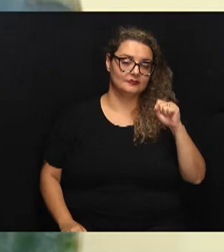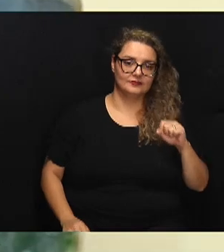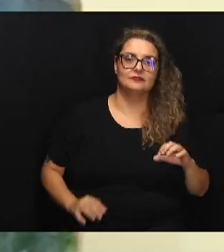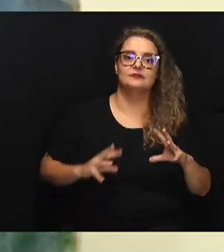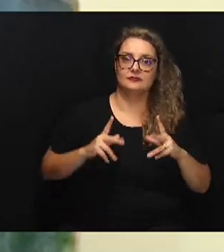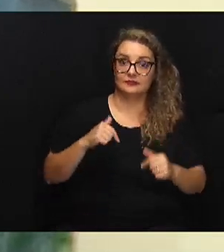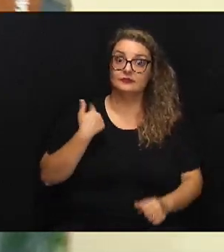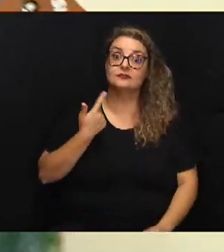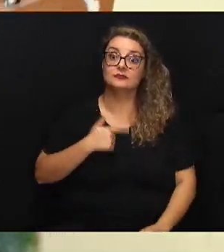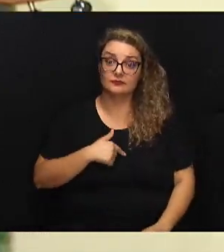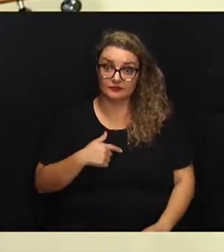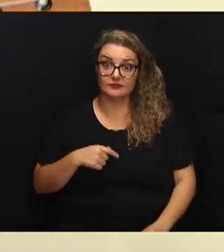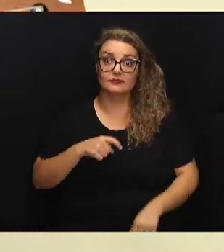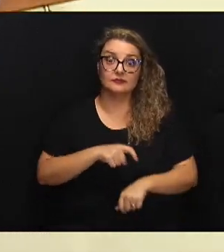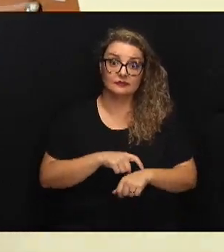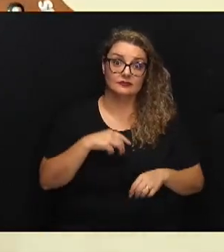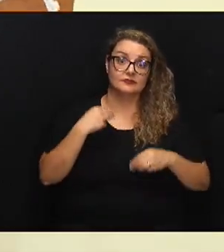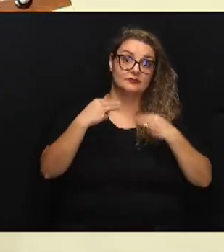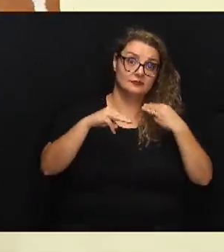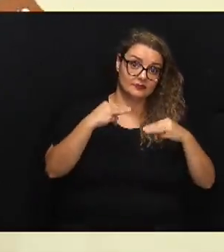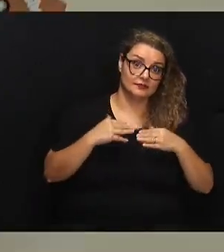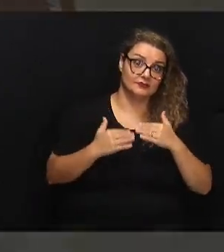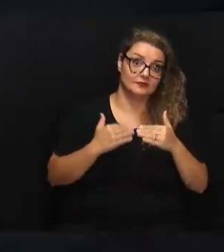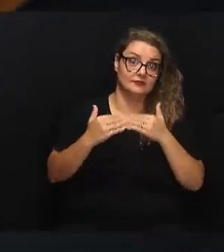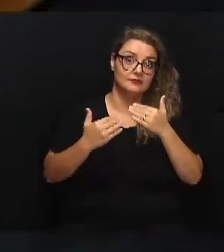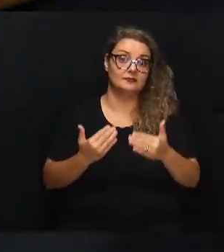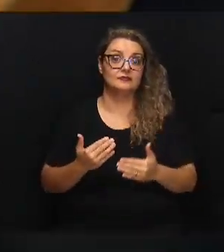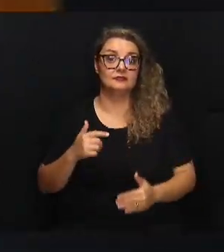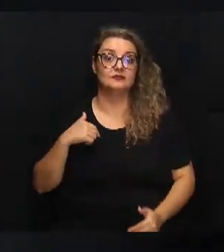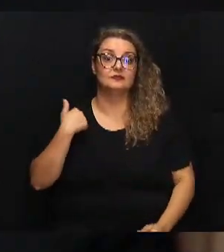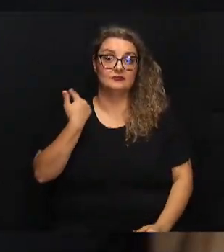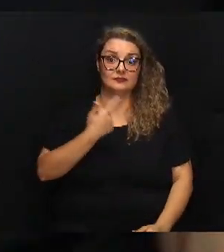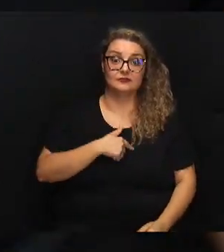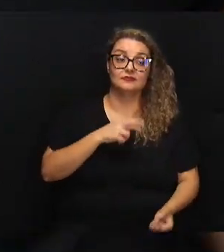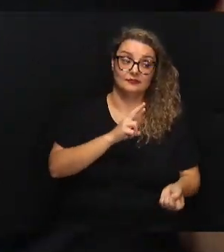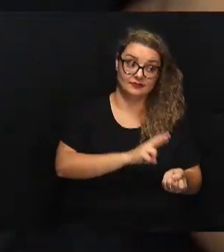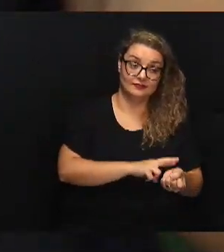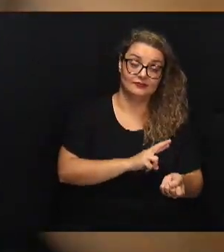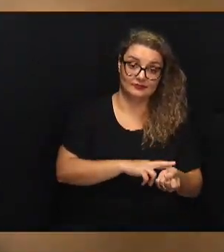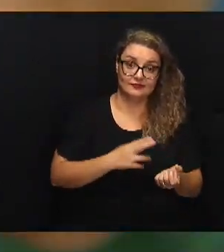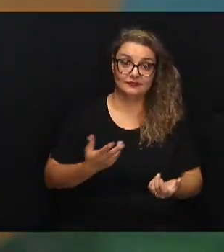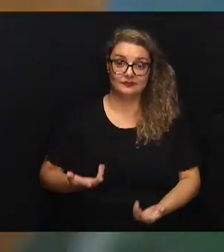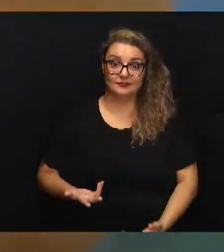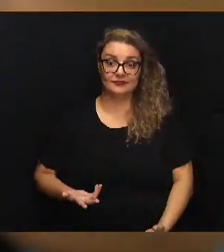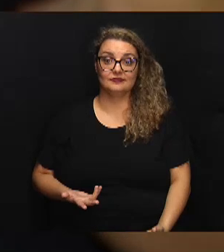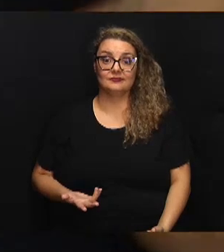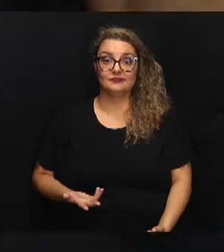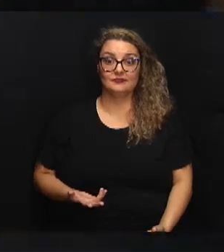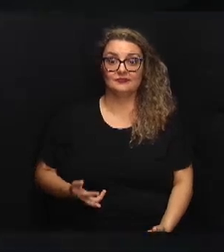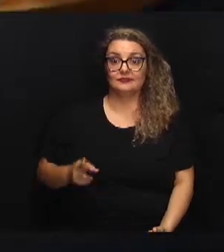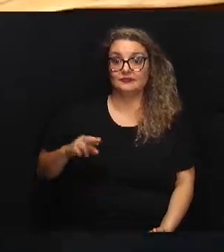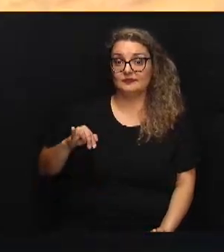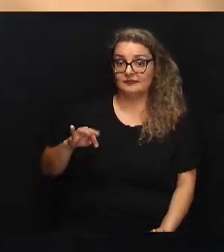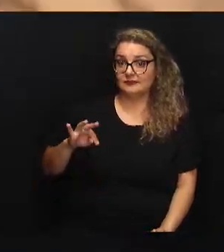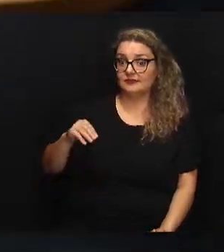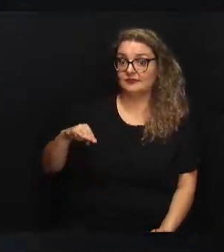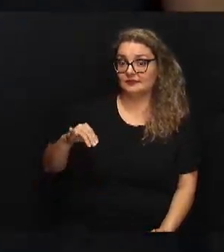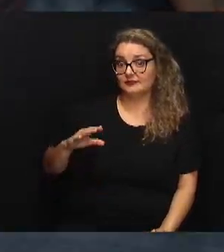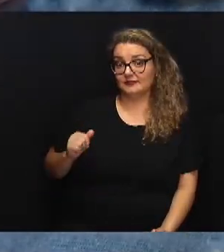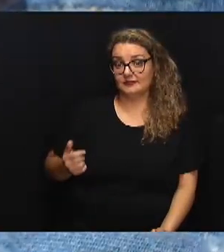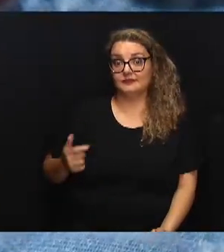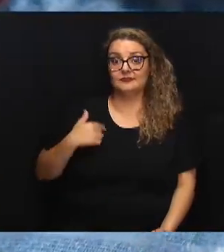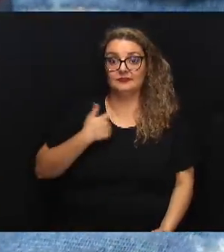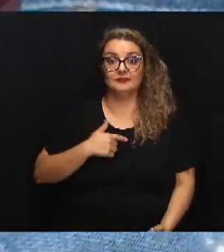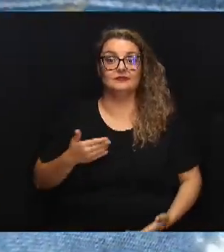nós precisamos assim desenvolver a nossa musicalidade, nosso ritmo, né? A rítmica, e a gente